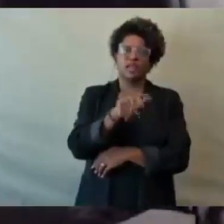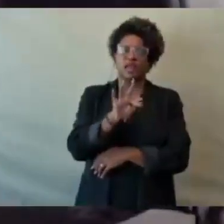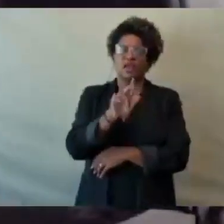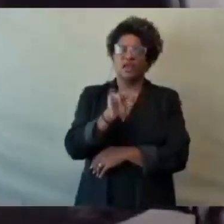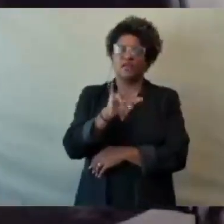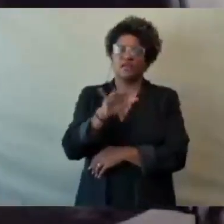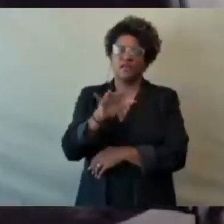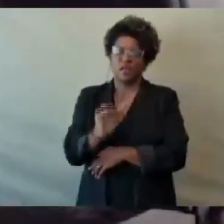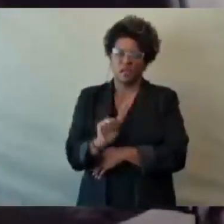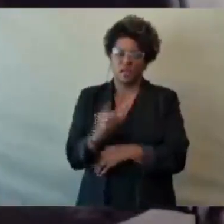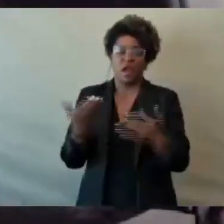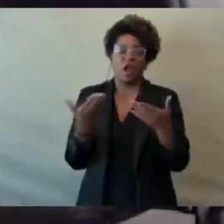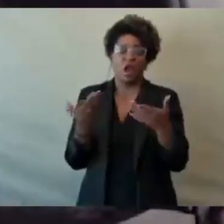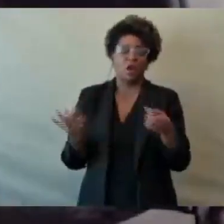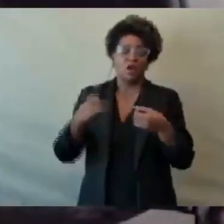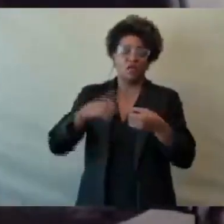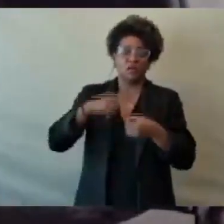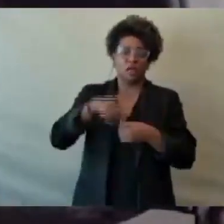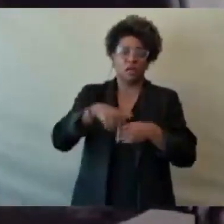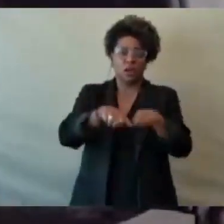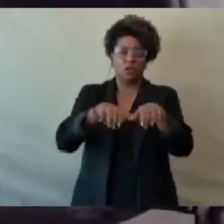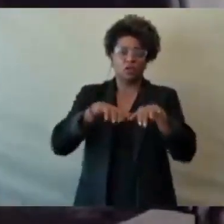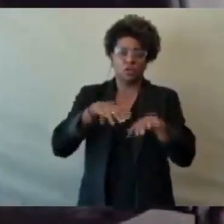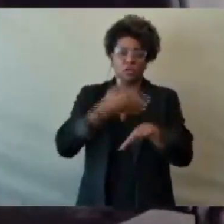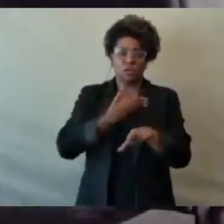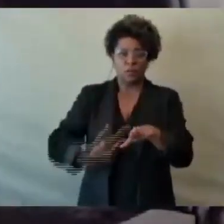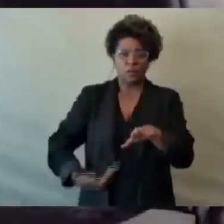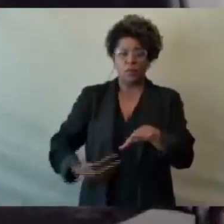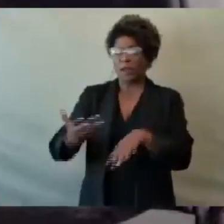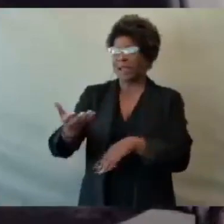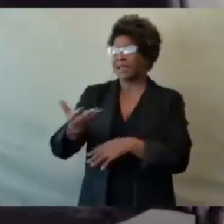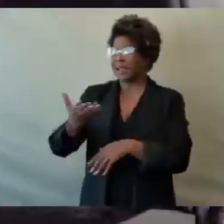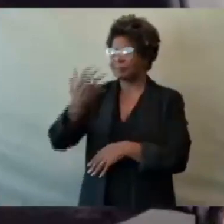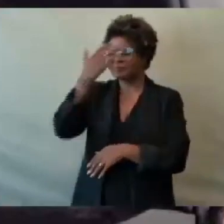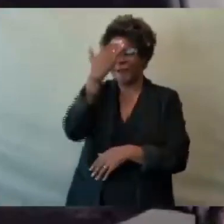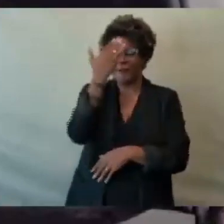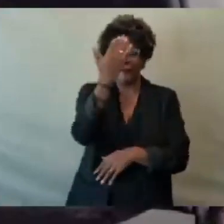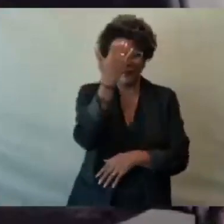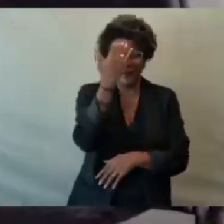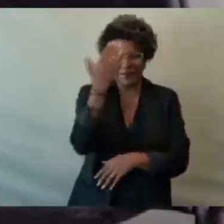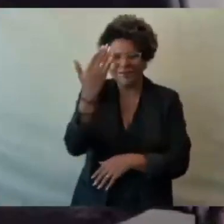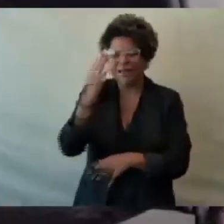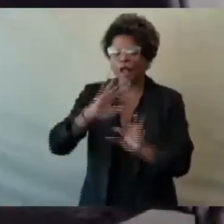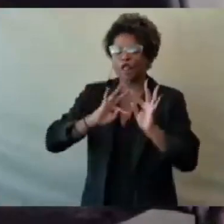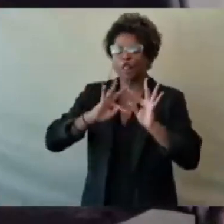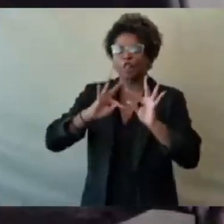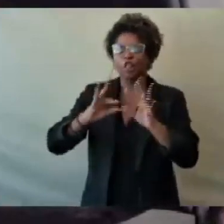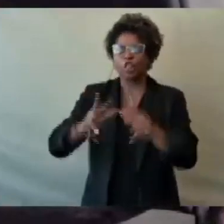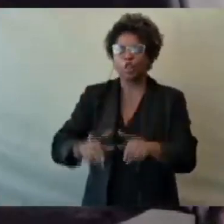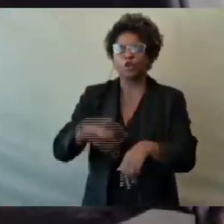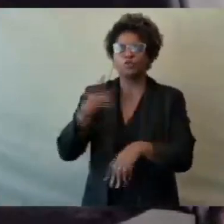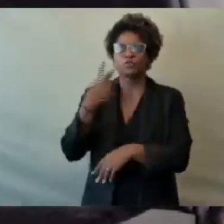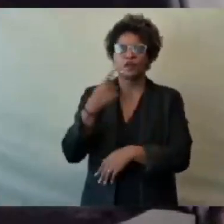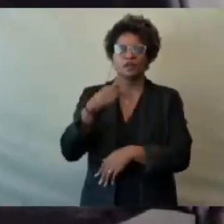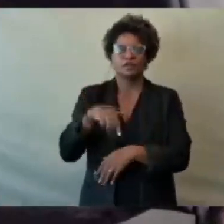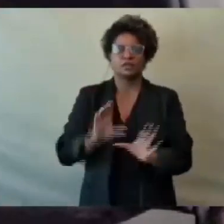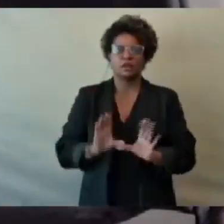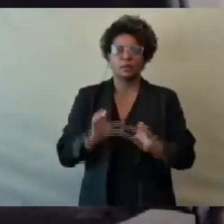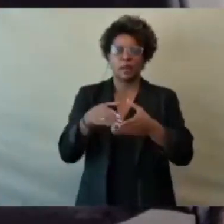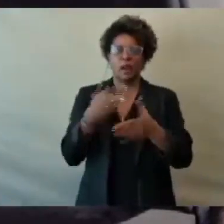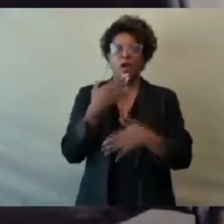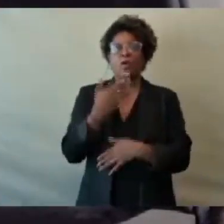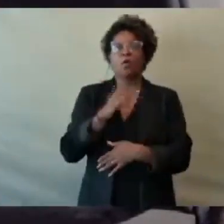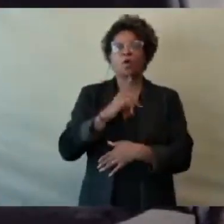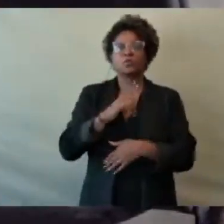aos vereadores da comissão. E aqui, quando tem uma audiência pública, a gente sempre vota primeiro os requerimentos,